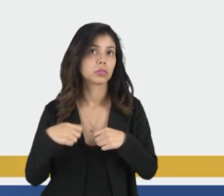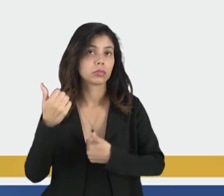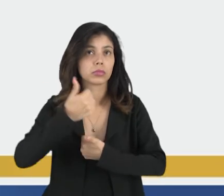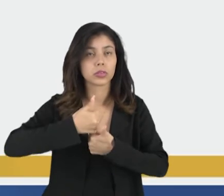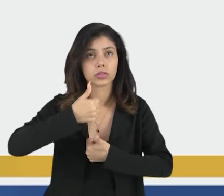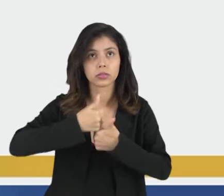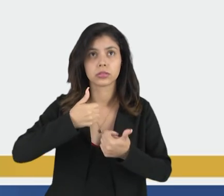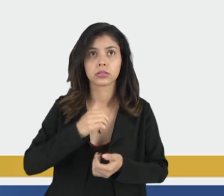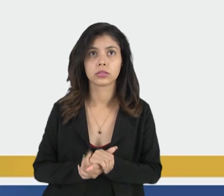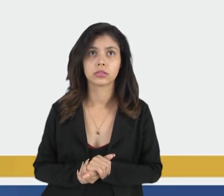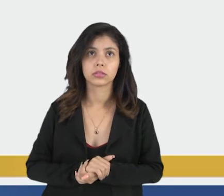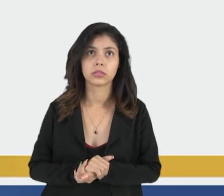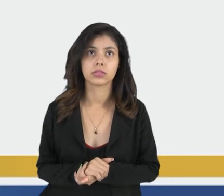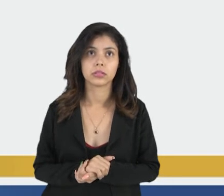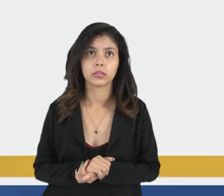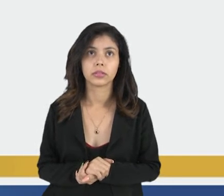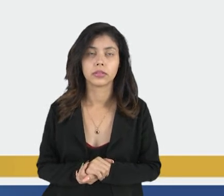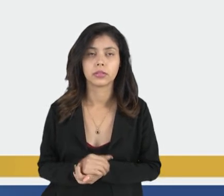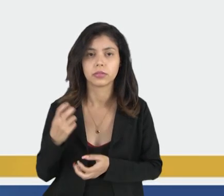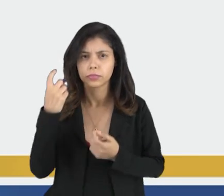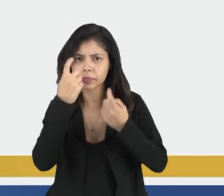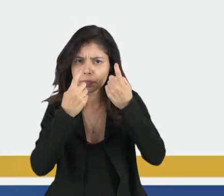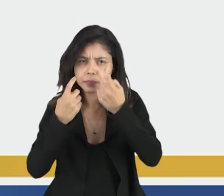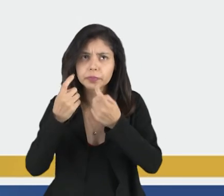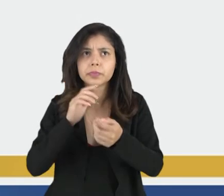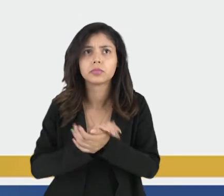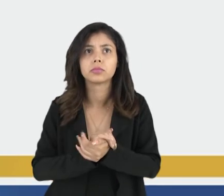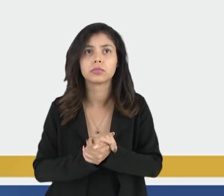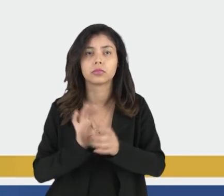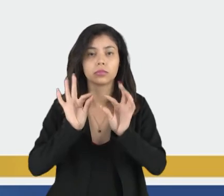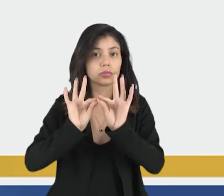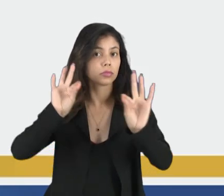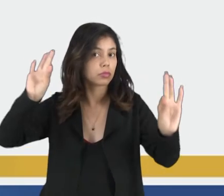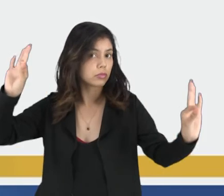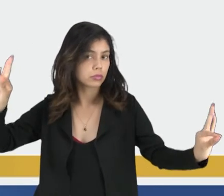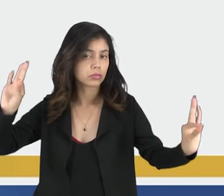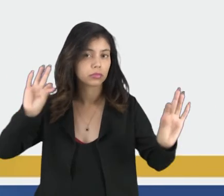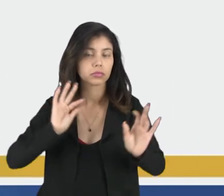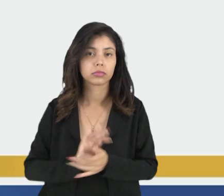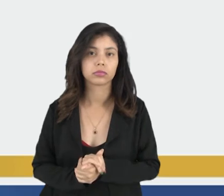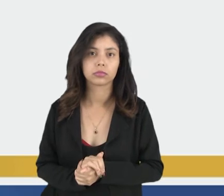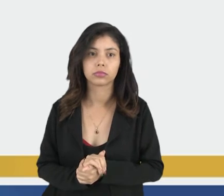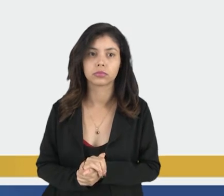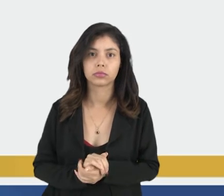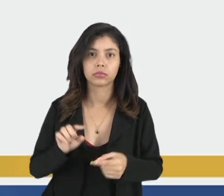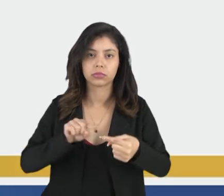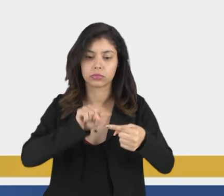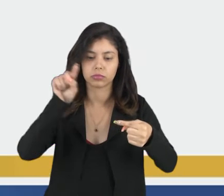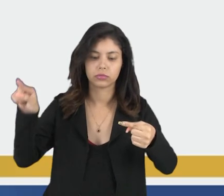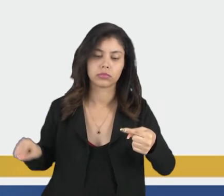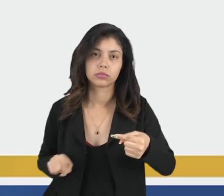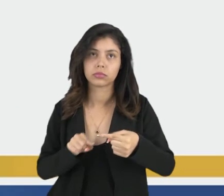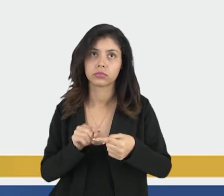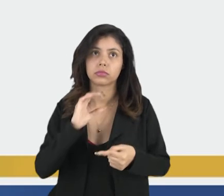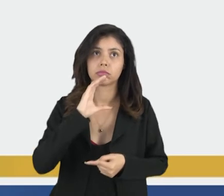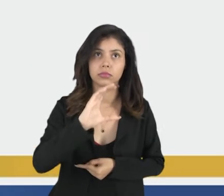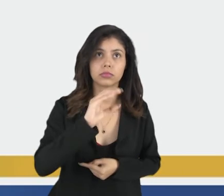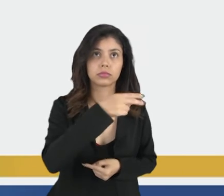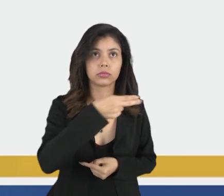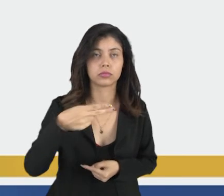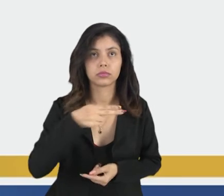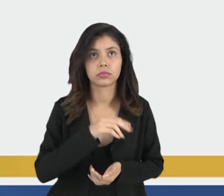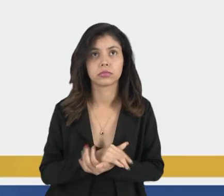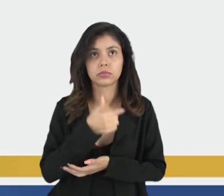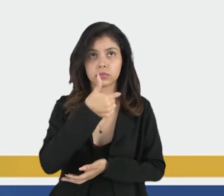valor, tá, na expressão de comprimento da circunferência. C é igual